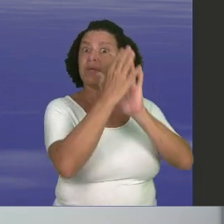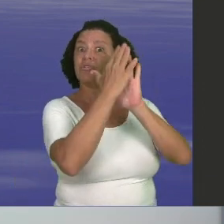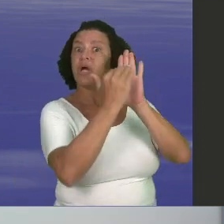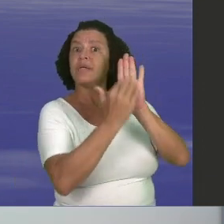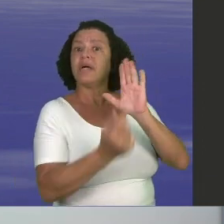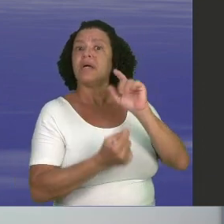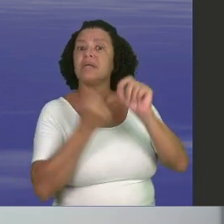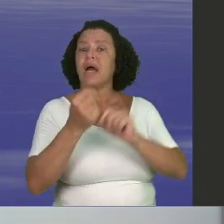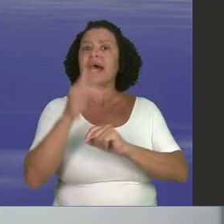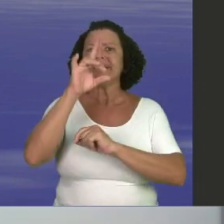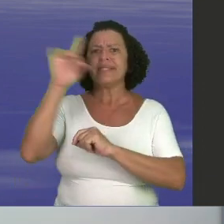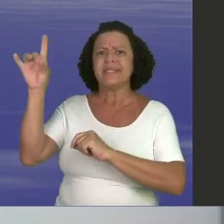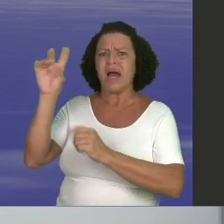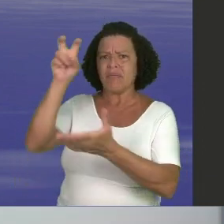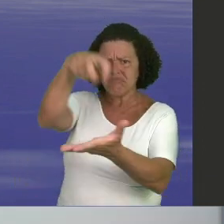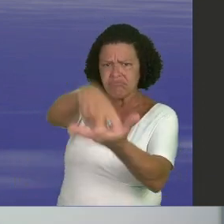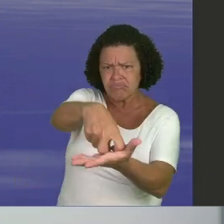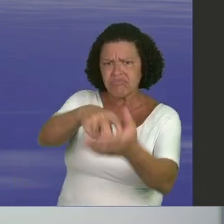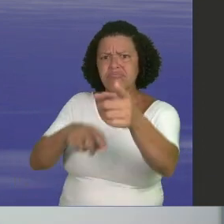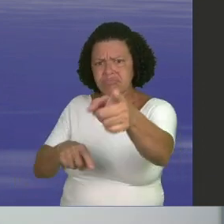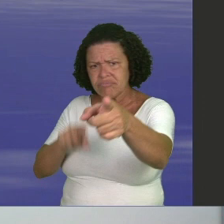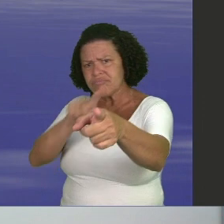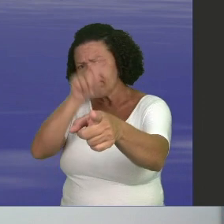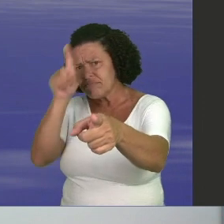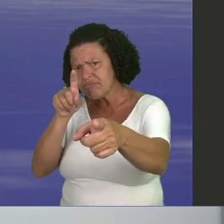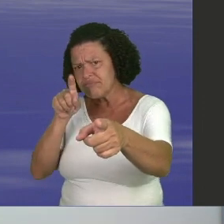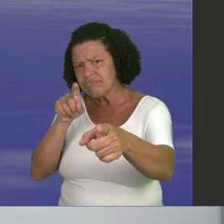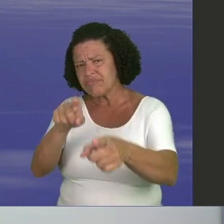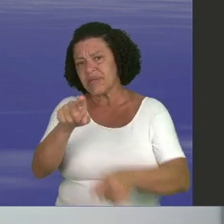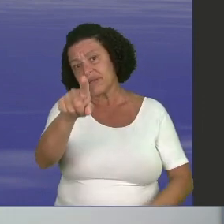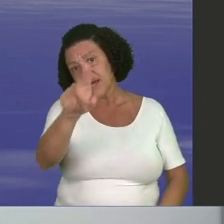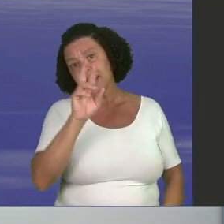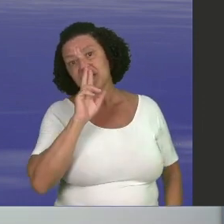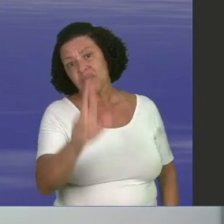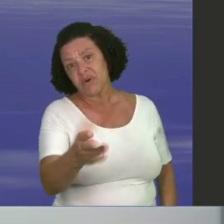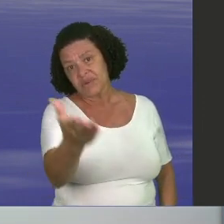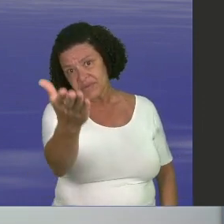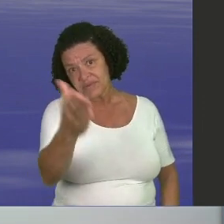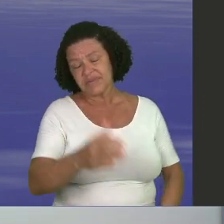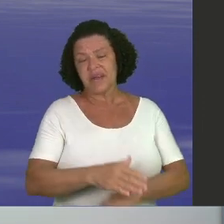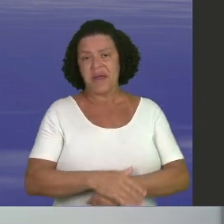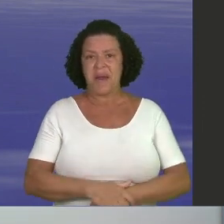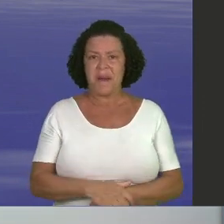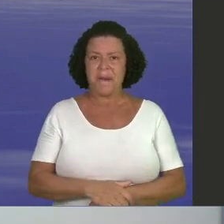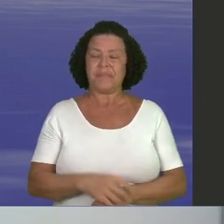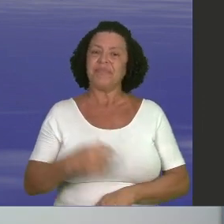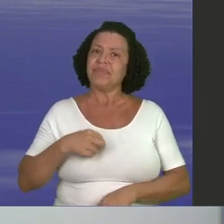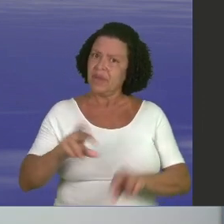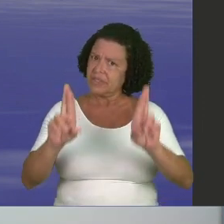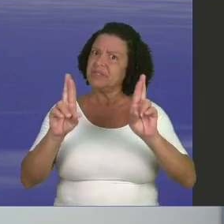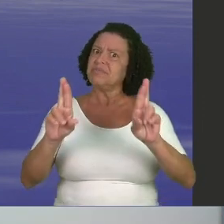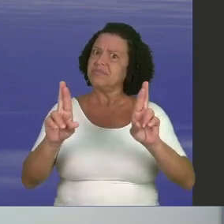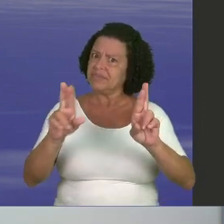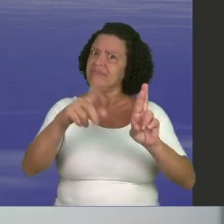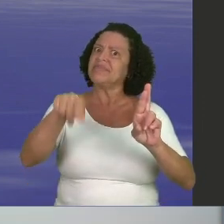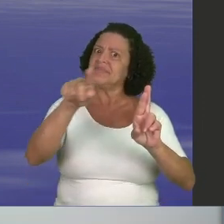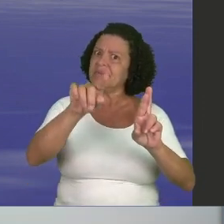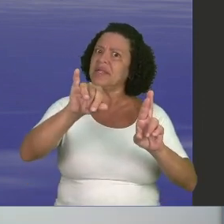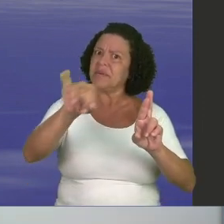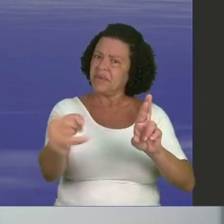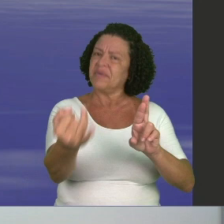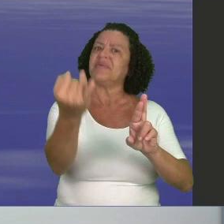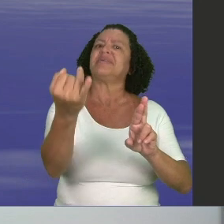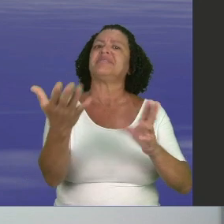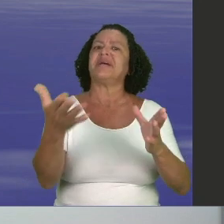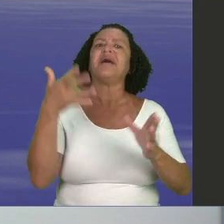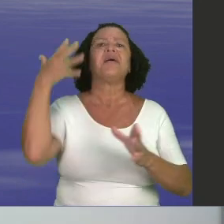Afinal, Deus pune? A resposta está com você. E espero, de fato, que tenham aproveitado